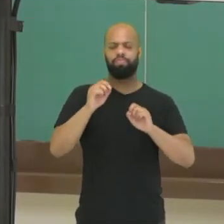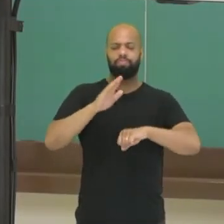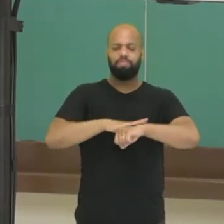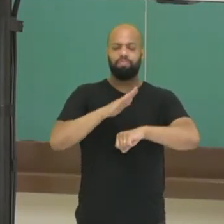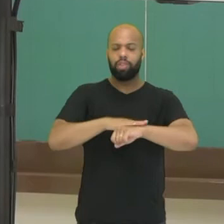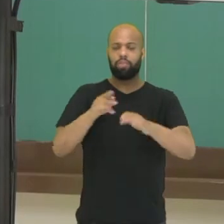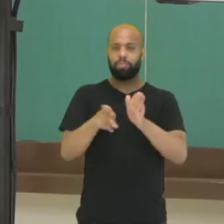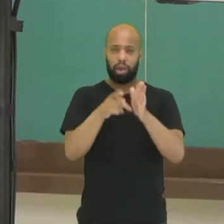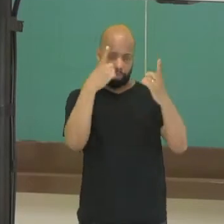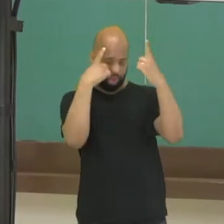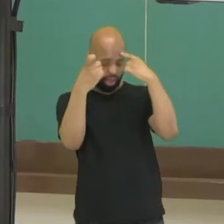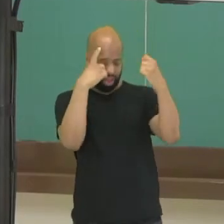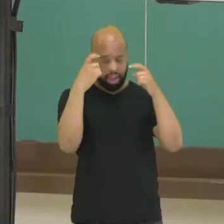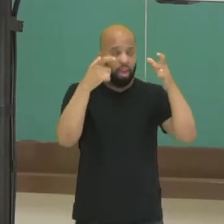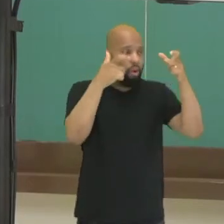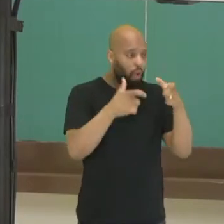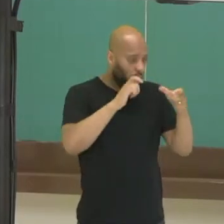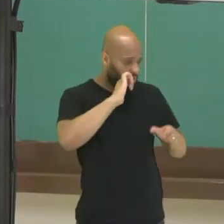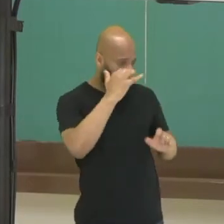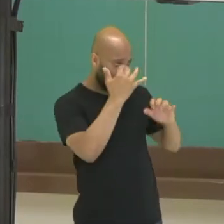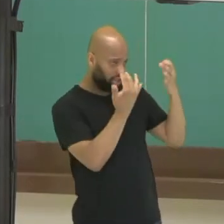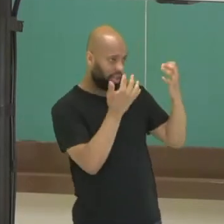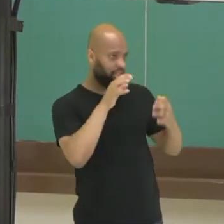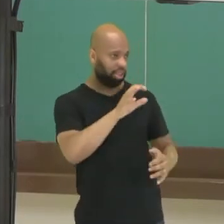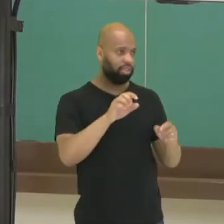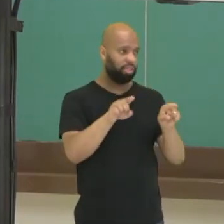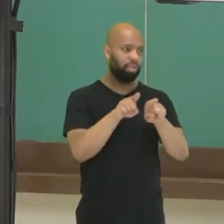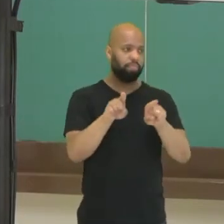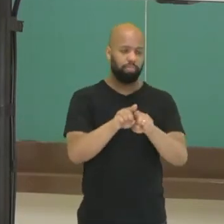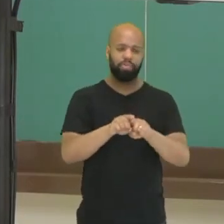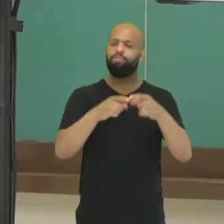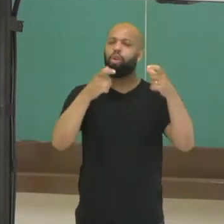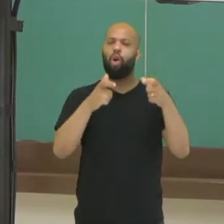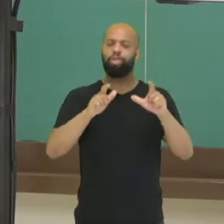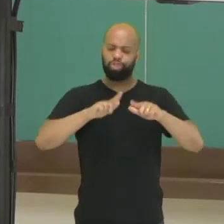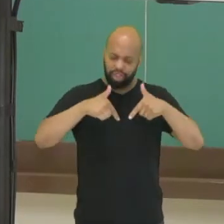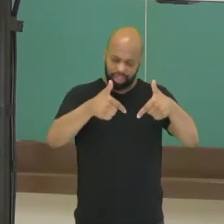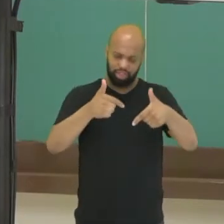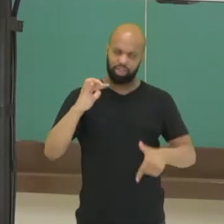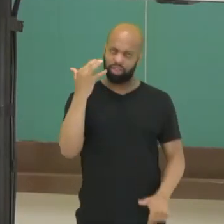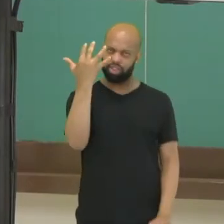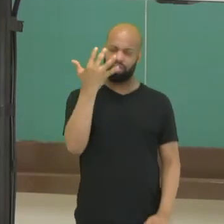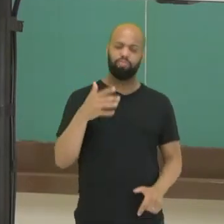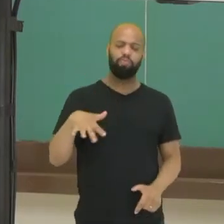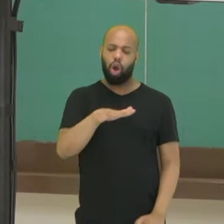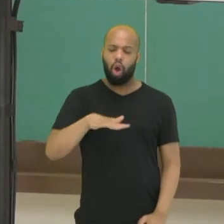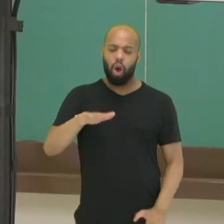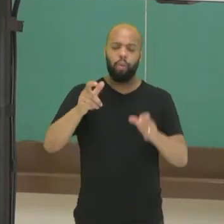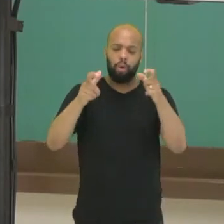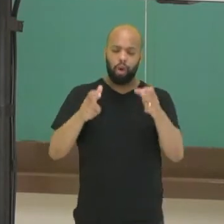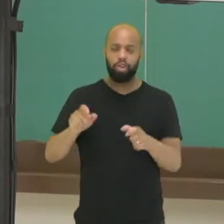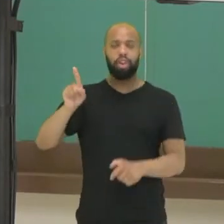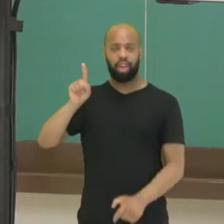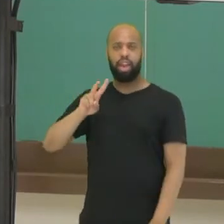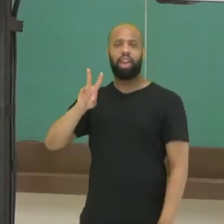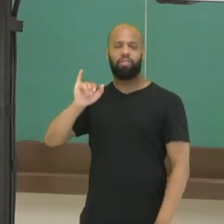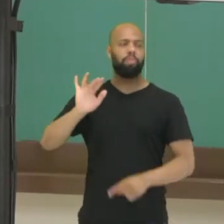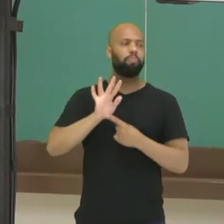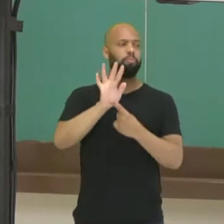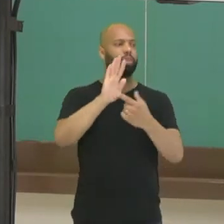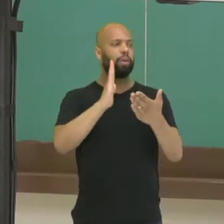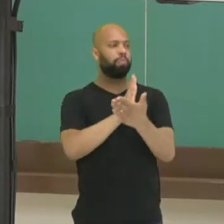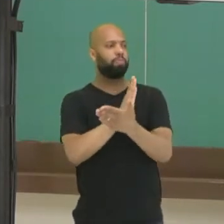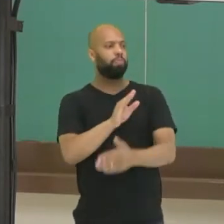improvisações? Onde acontece a cena, a ação, né? Em que local se passa? Então, ela vai trabalhar com algumas